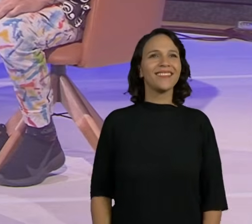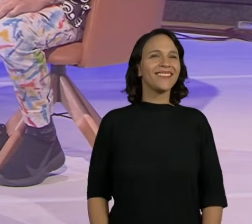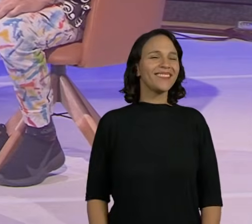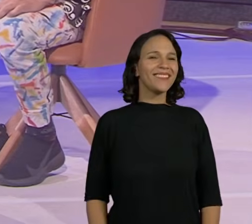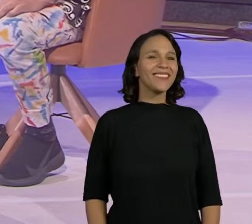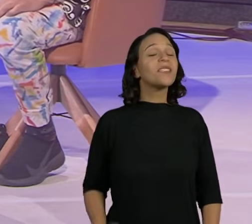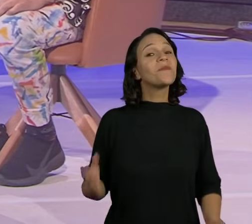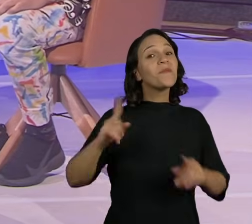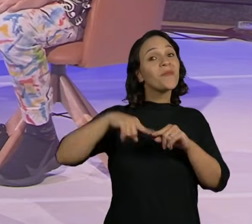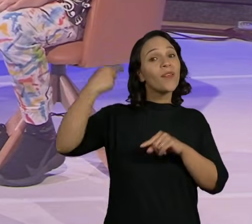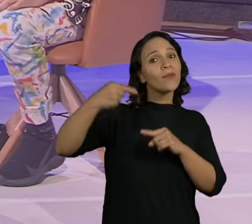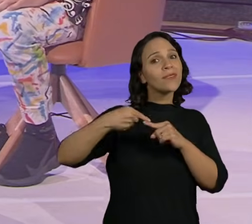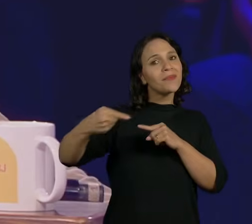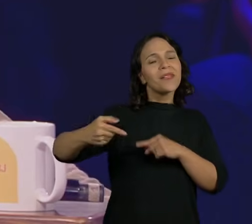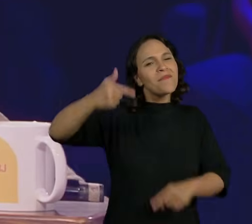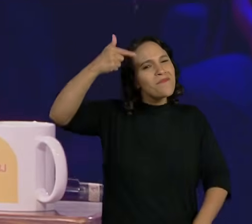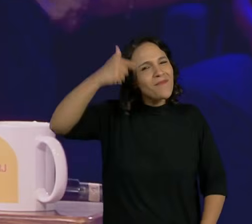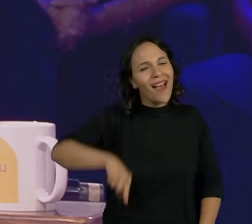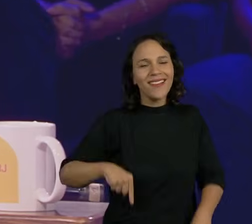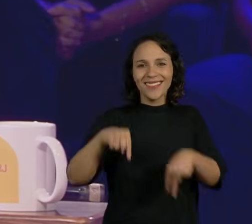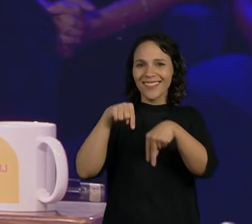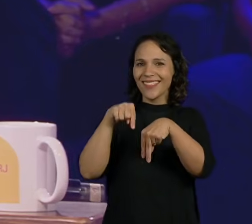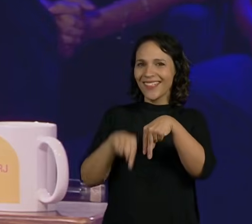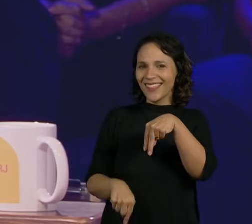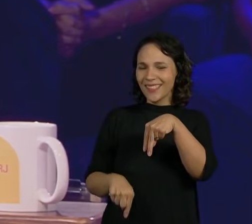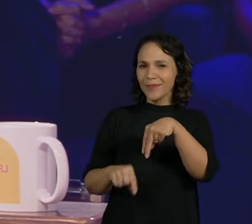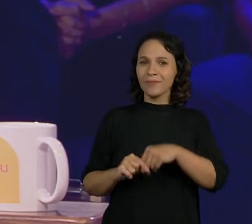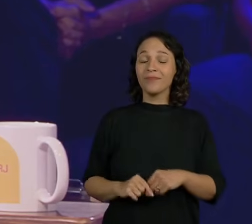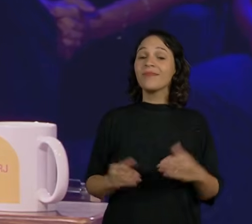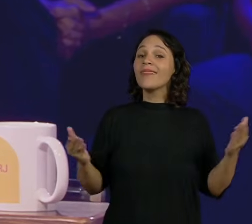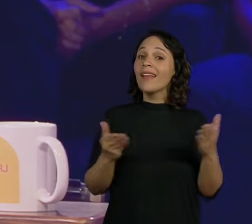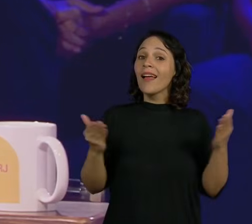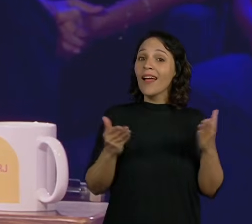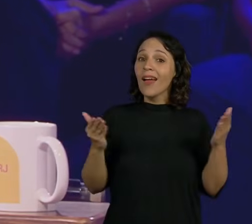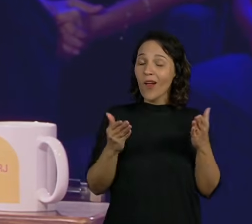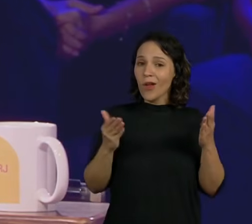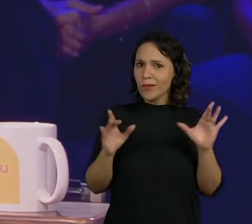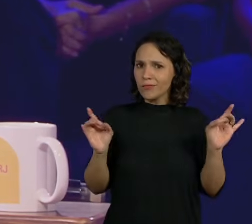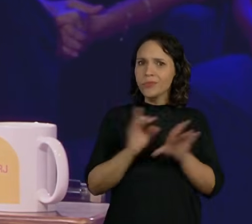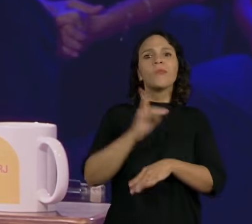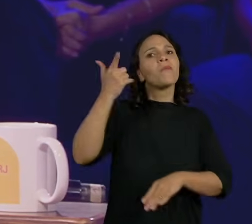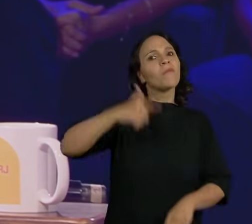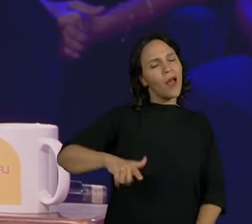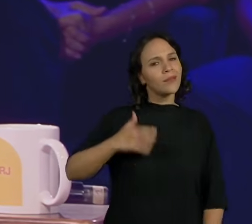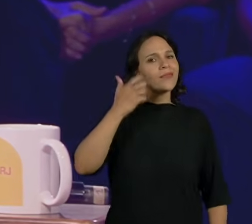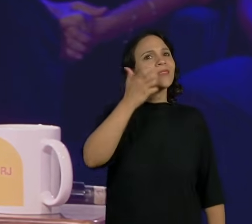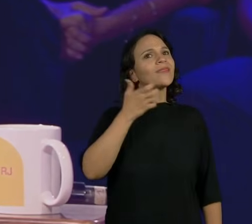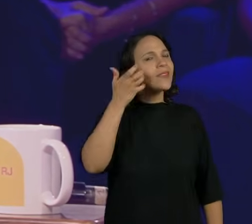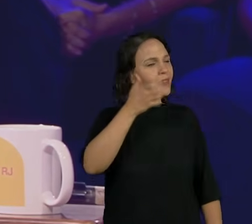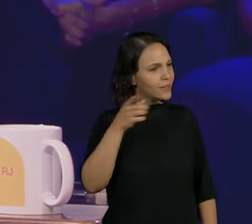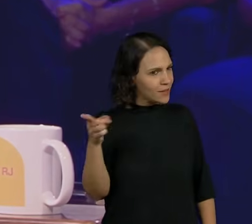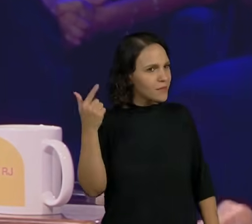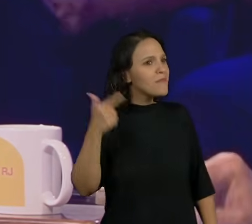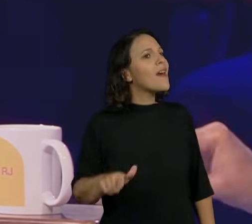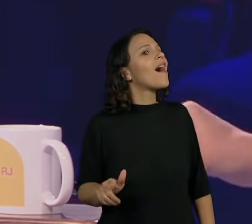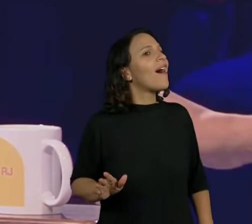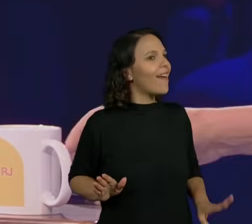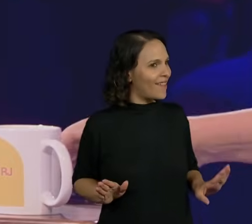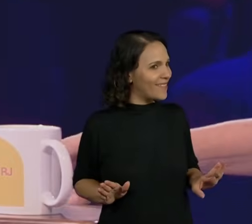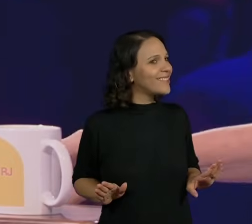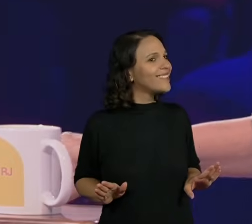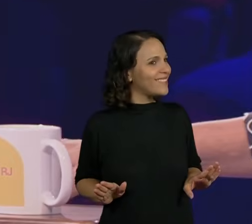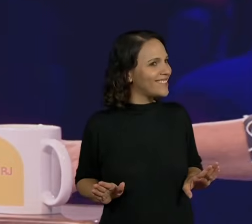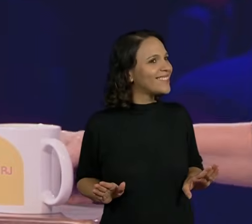Muito obrigado. Semana que vem tem mais Arena dos Saberes e a gente termina o programa de hoje com o Falcão cantando mais uma música pra